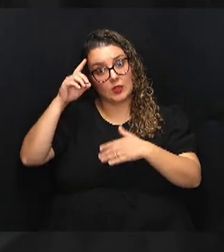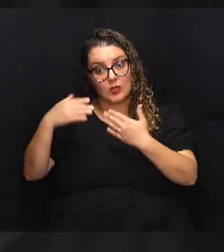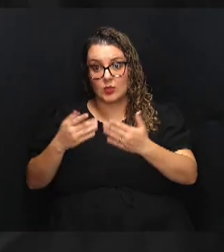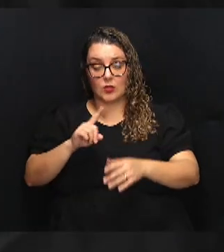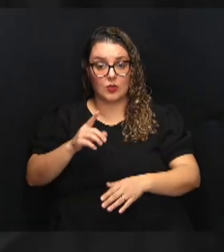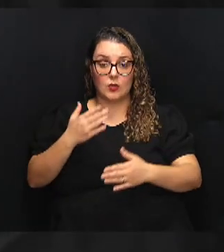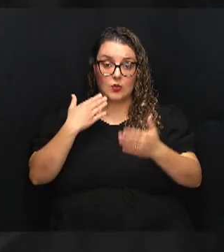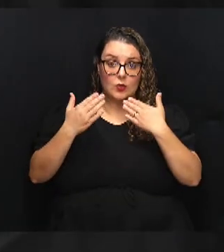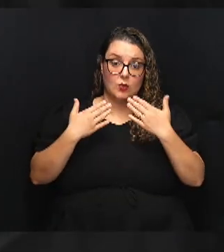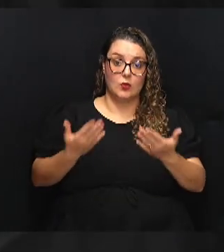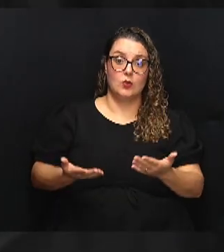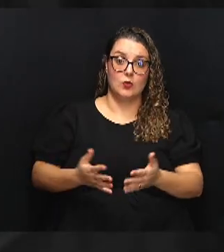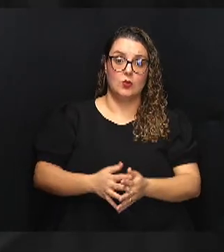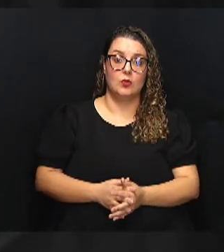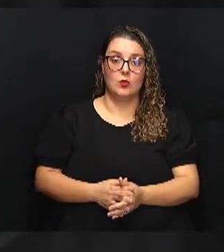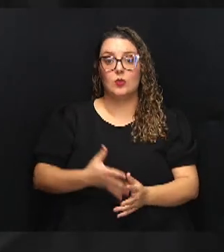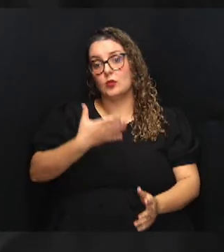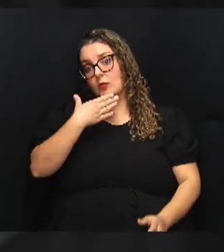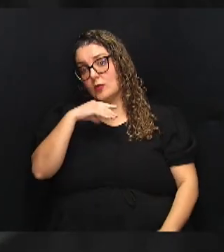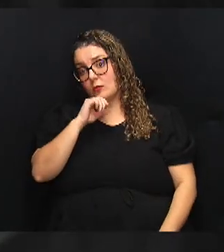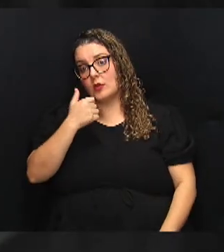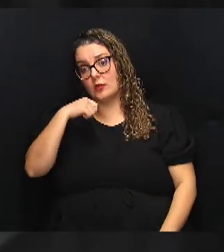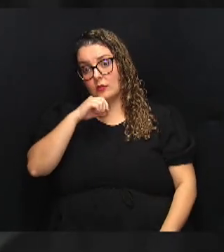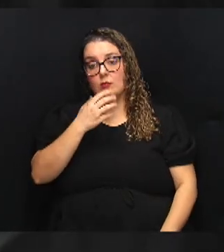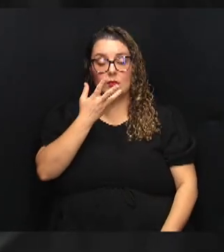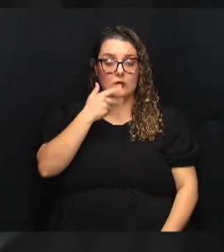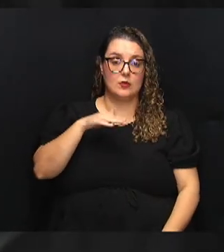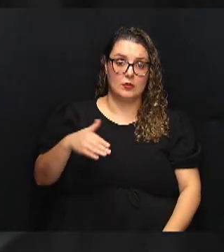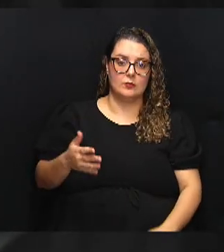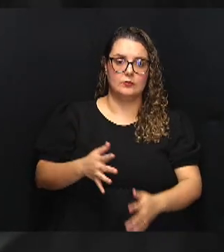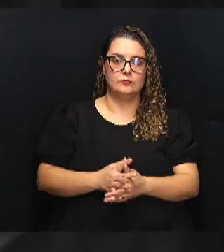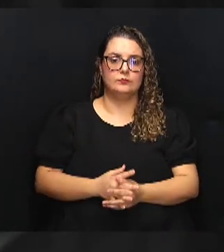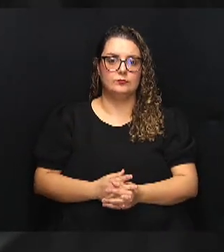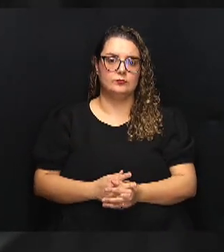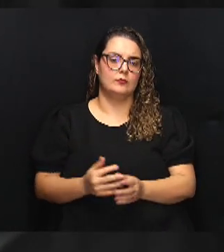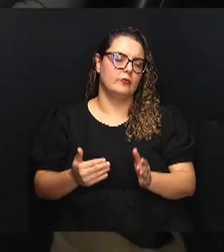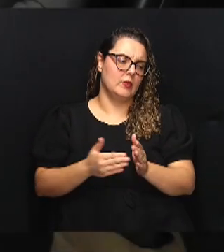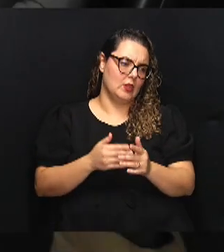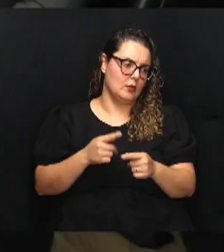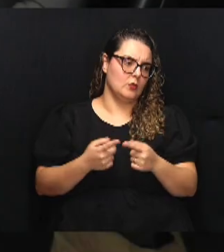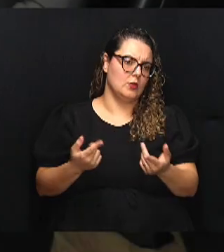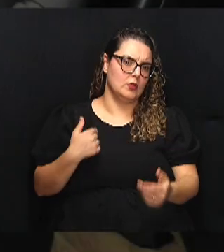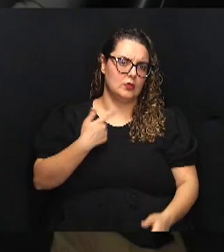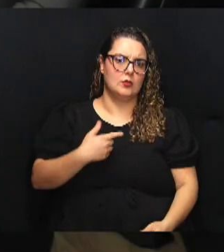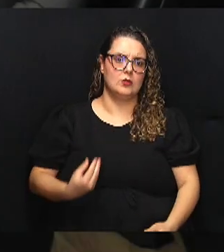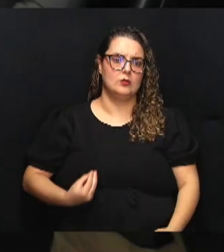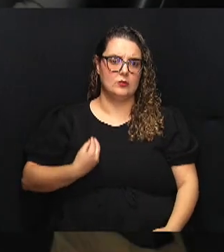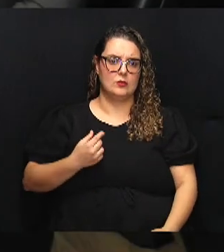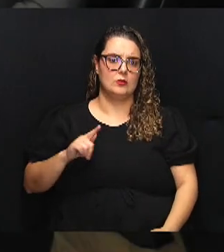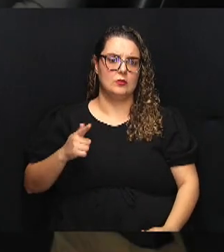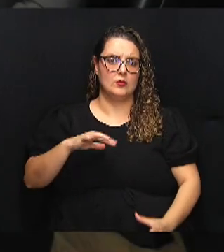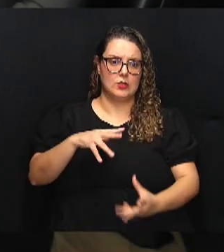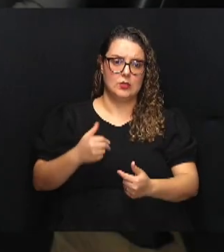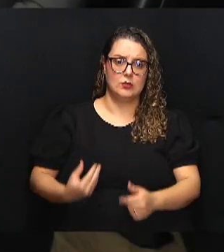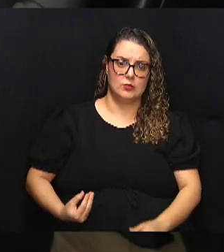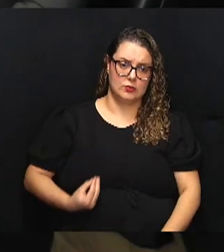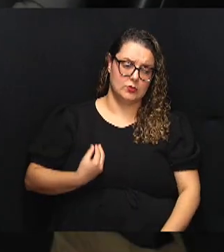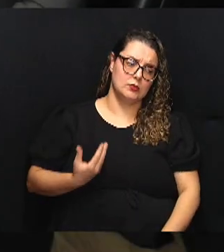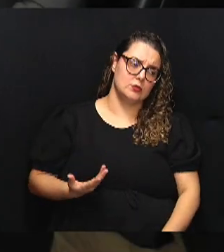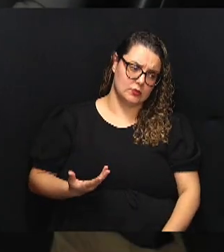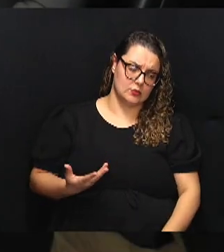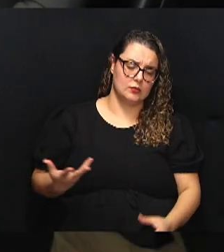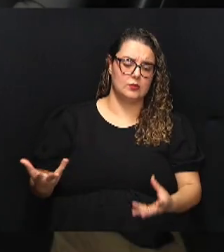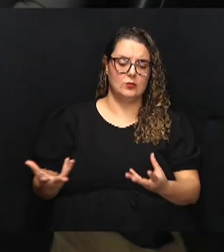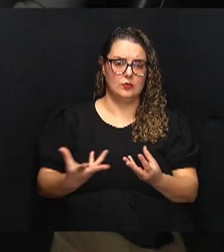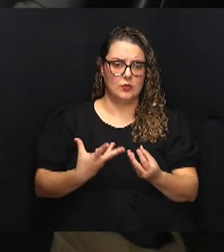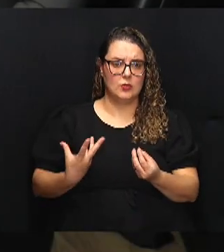converse com o pai, com a mãe, com a criança. Até porque a gente vive hoje, né, nesse mundo globalizado, numa